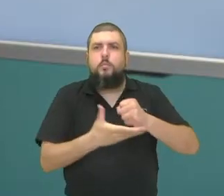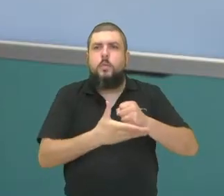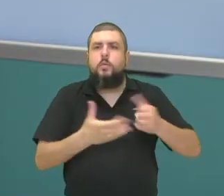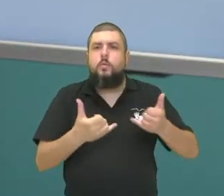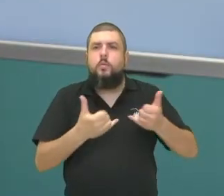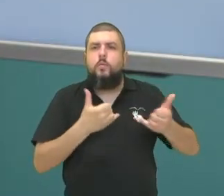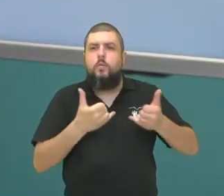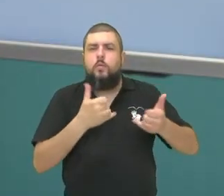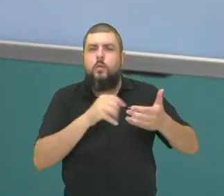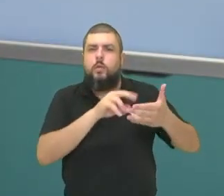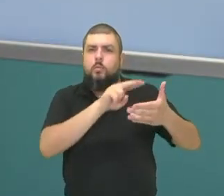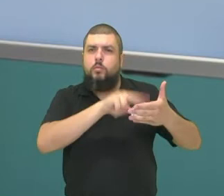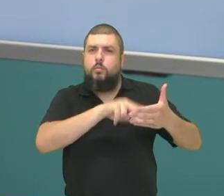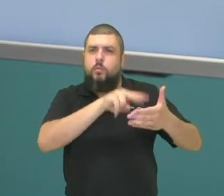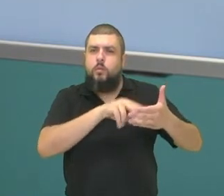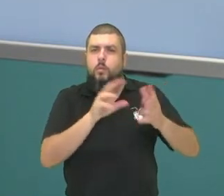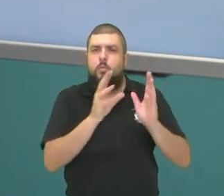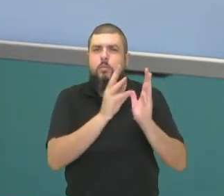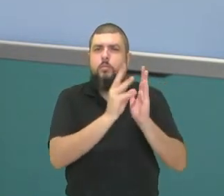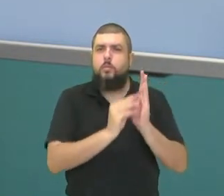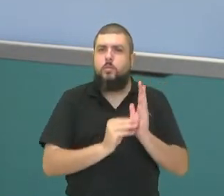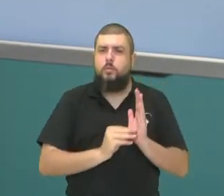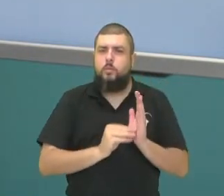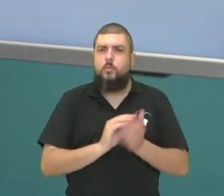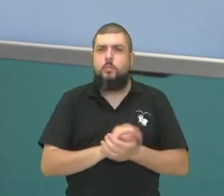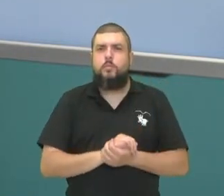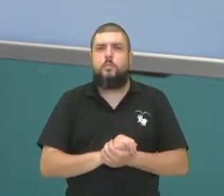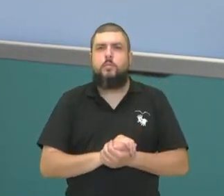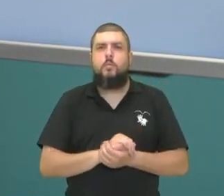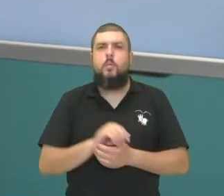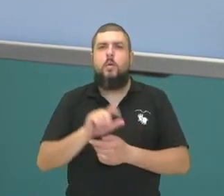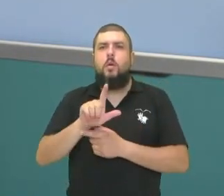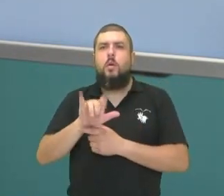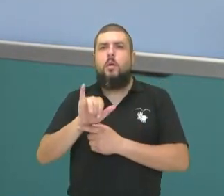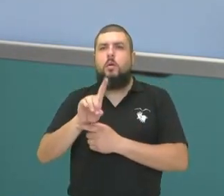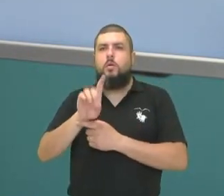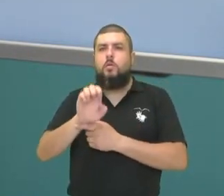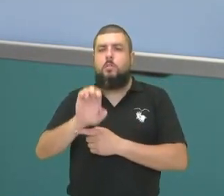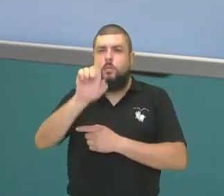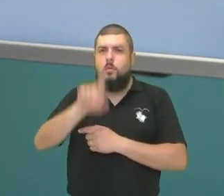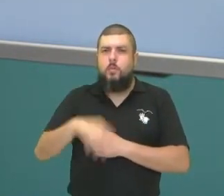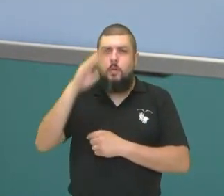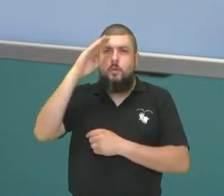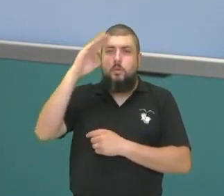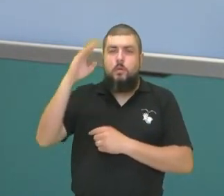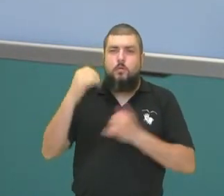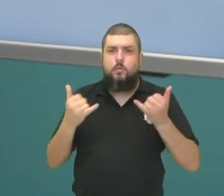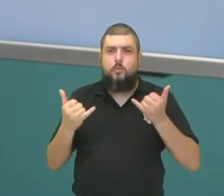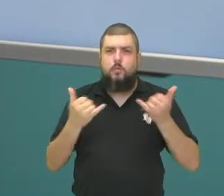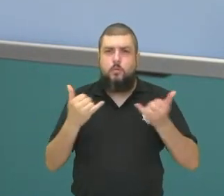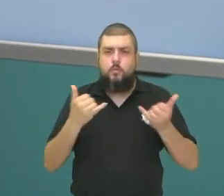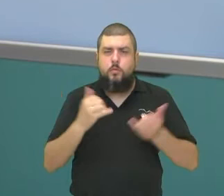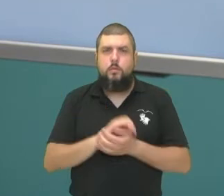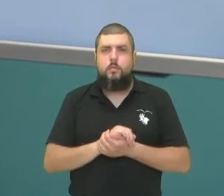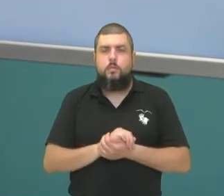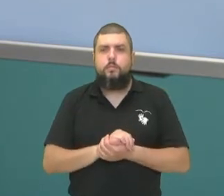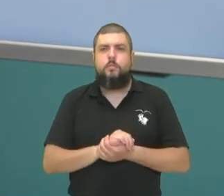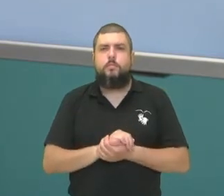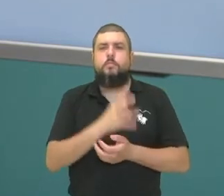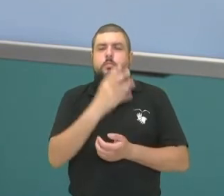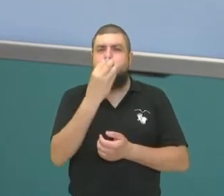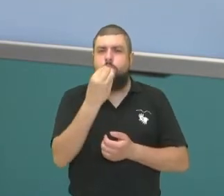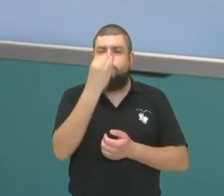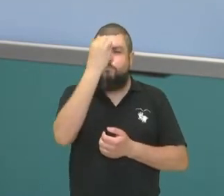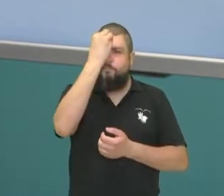conteúdo. Isso mesmo, o lead ele traz as principais informações da notícia, lembrando que ela vem em forma